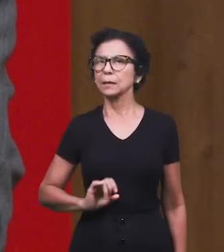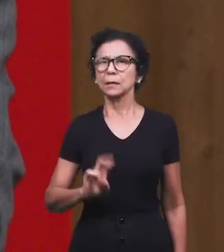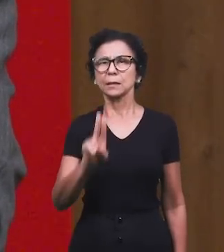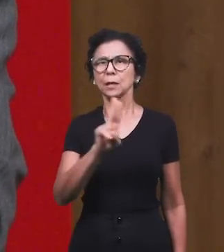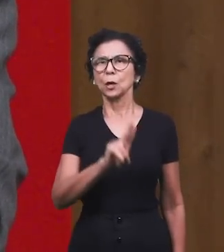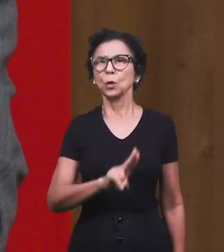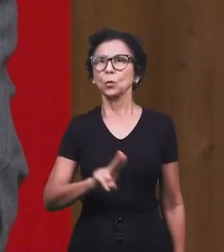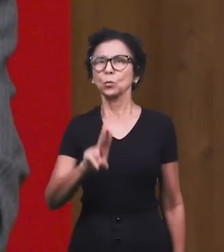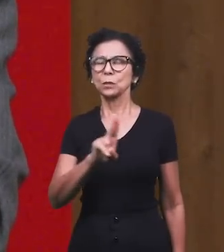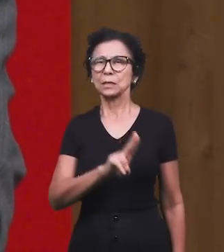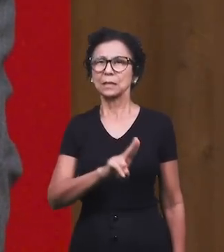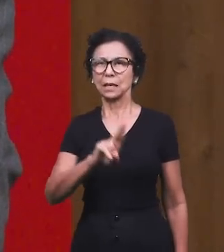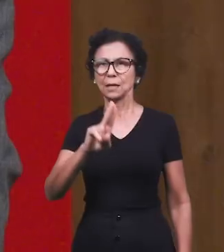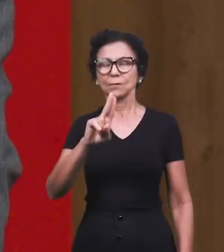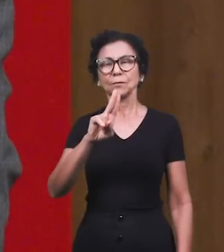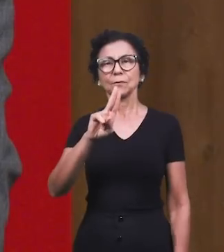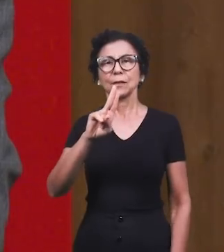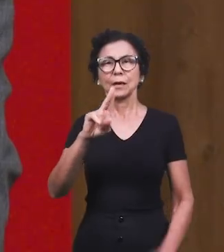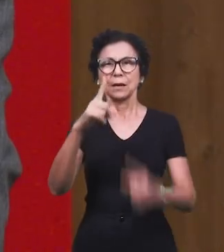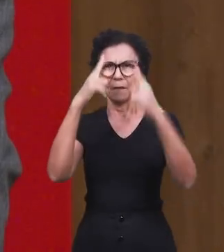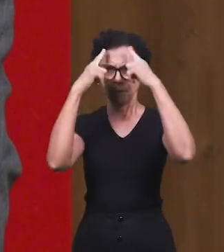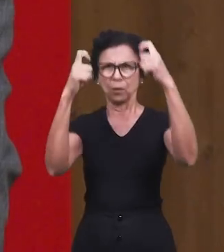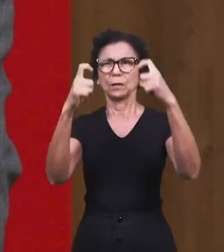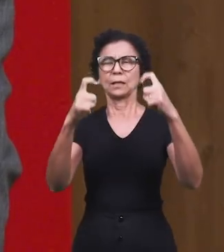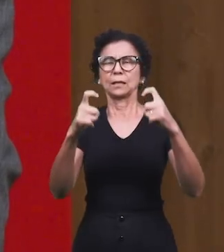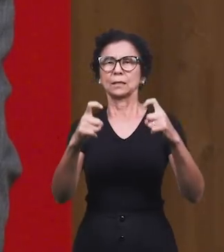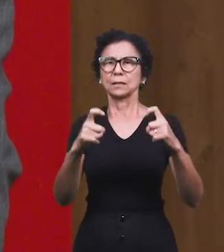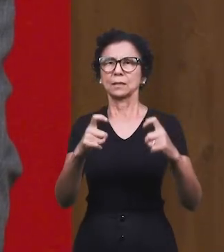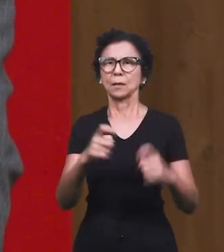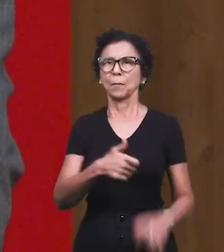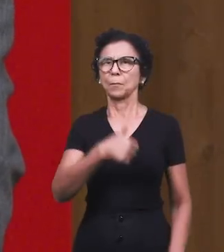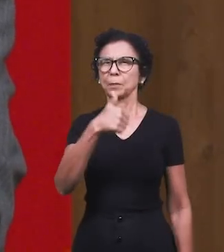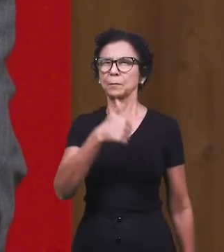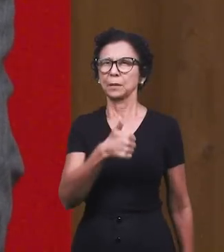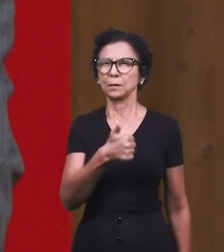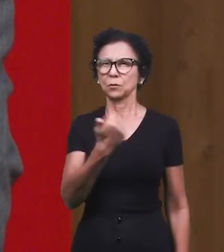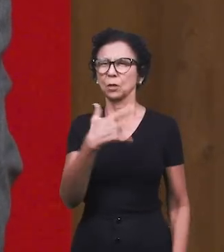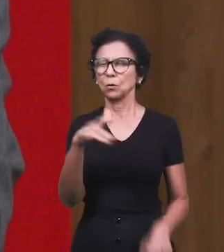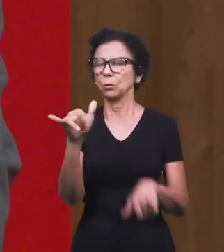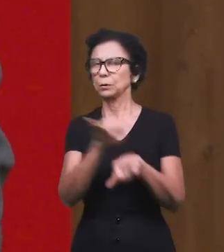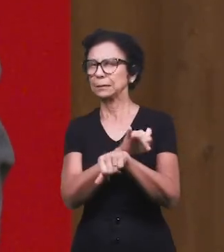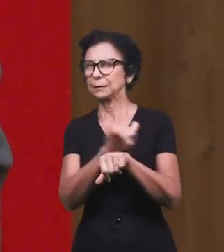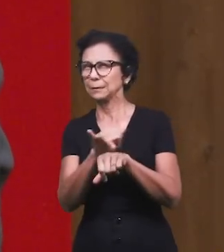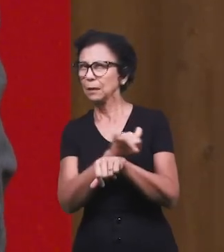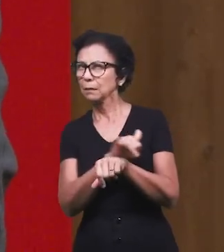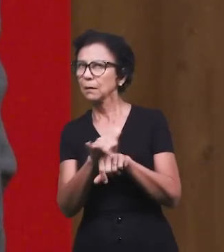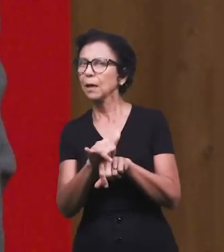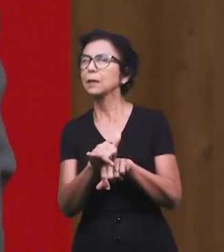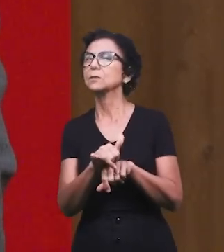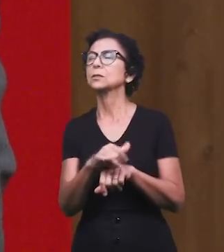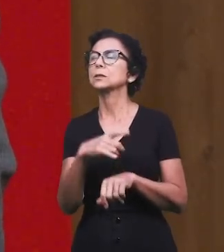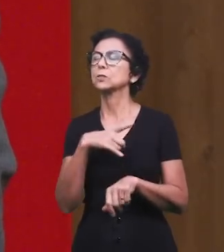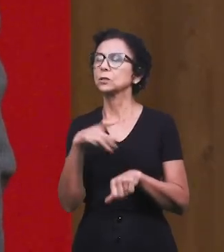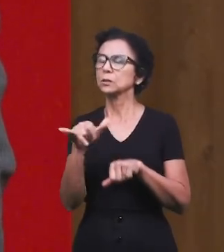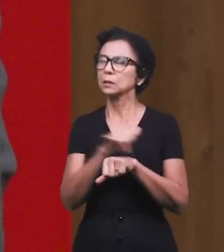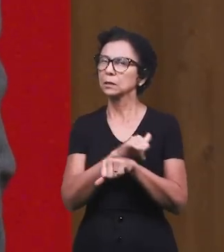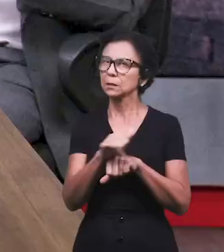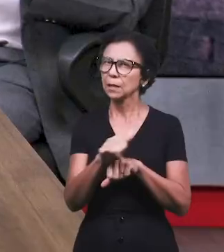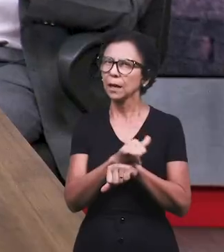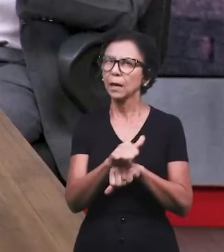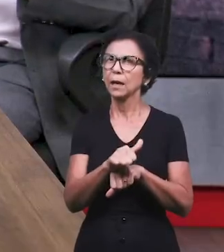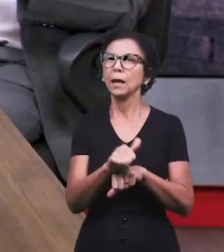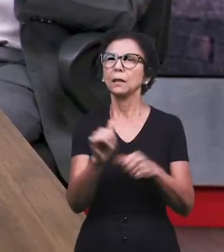força dominante em primeiro lugar. Ele tinha outros métodos, então ele tinha métodos de gestão. Ele escravizava o